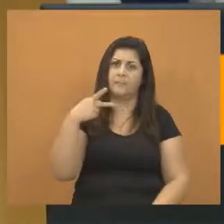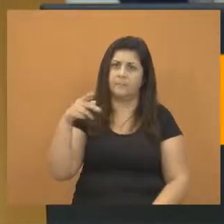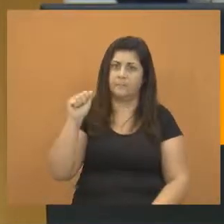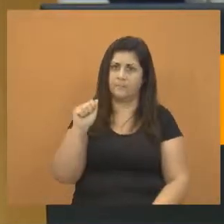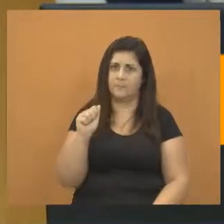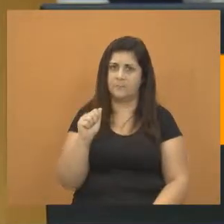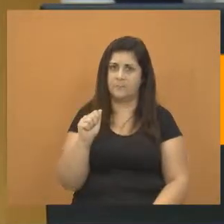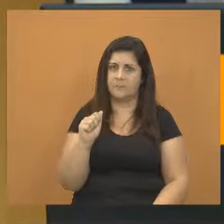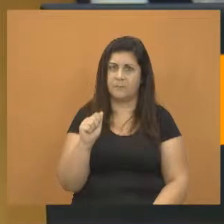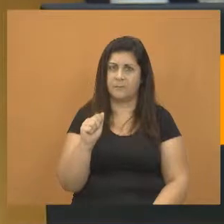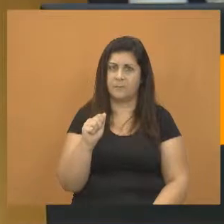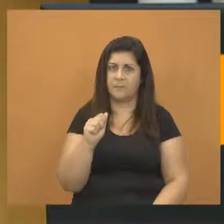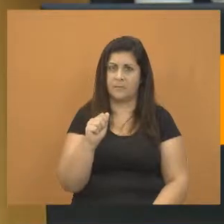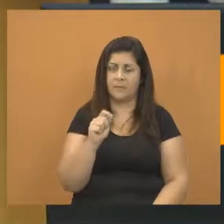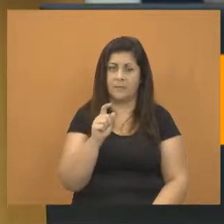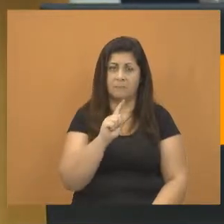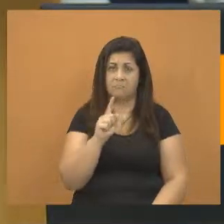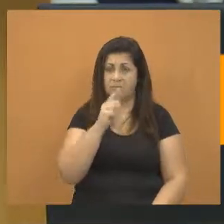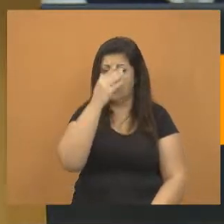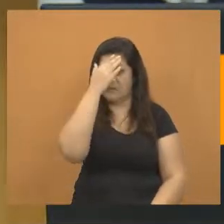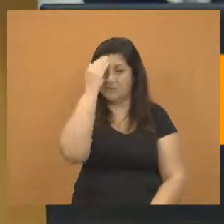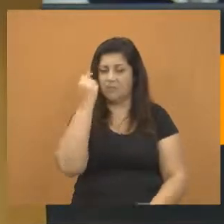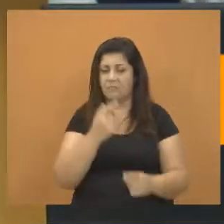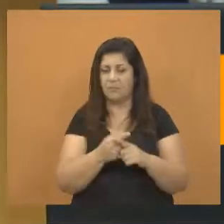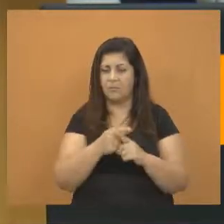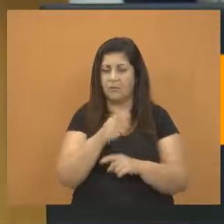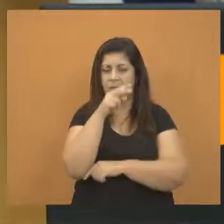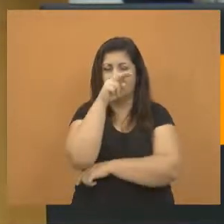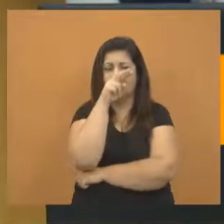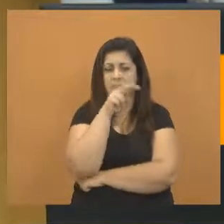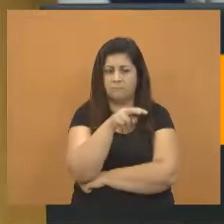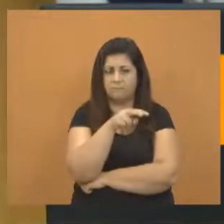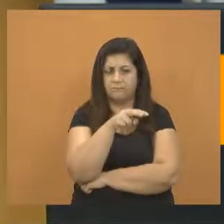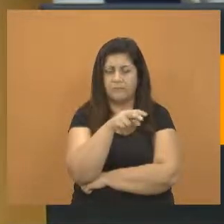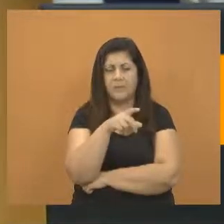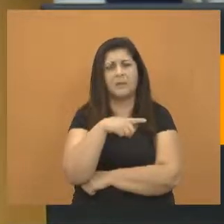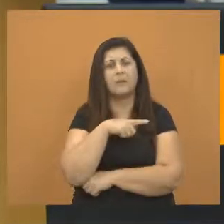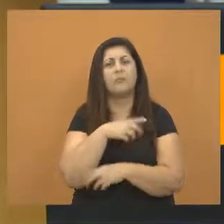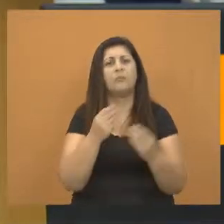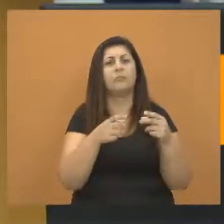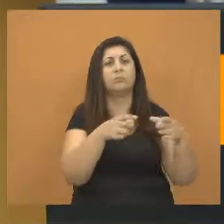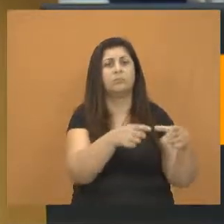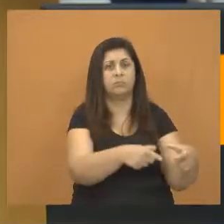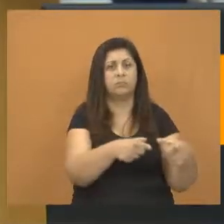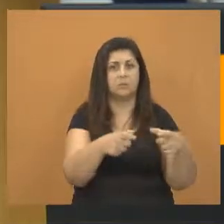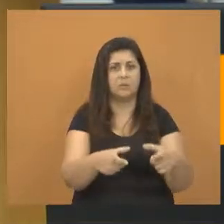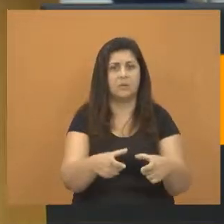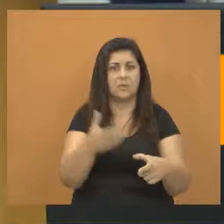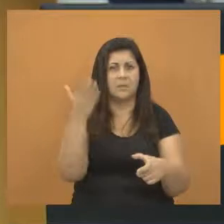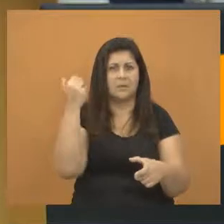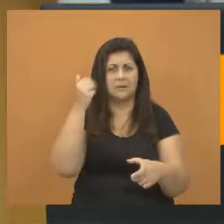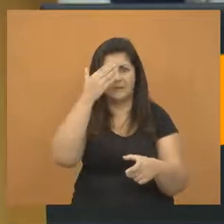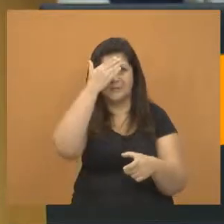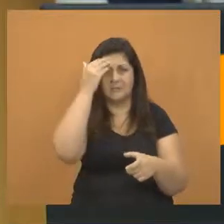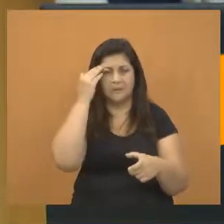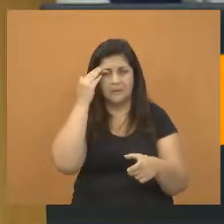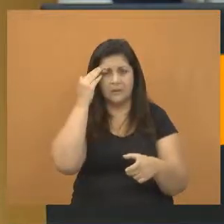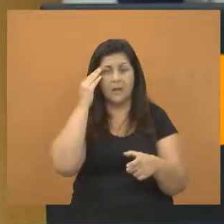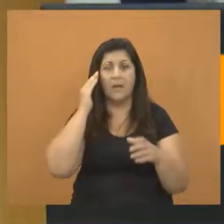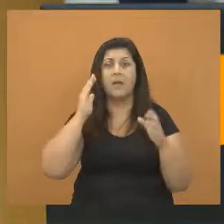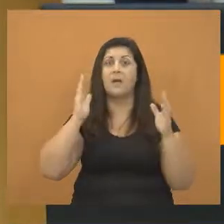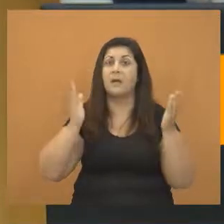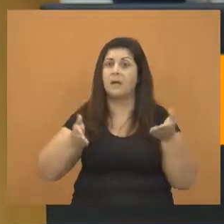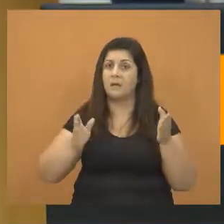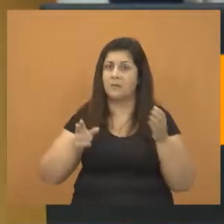não está esquecido, né? Porque eu estava olhando aqui várias localidades que estavam esquecidas, foram